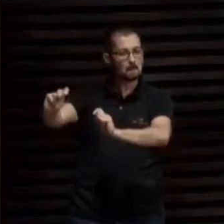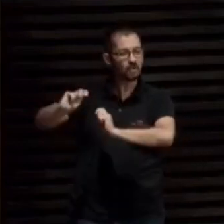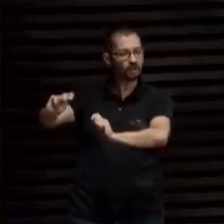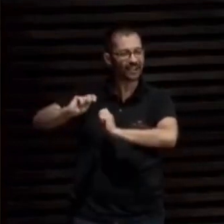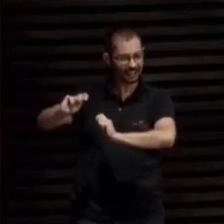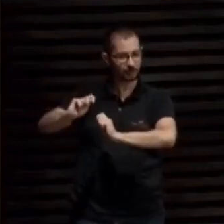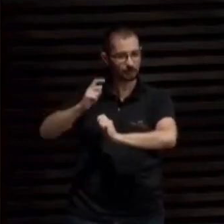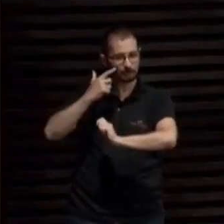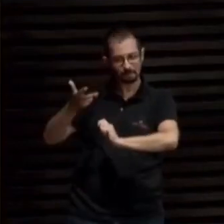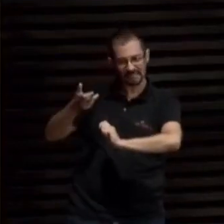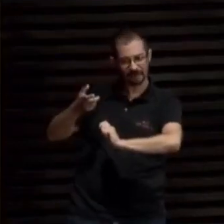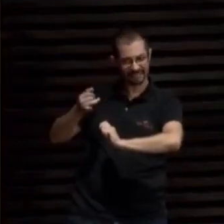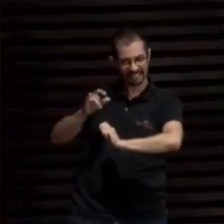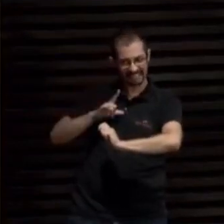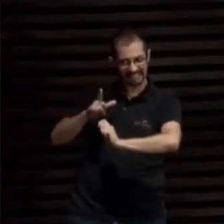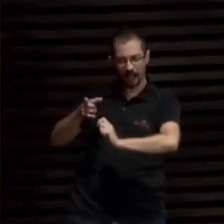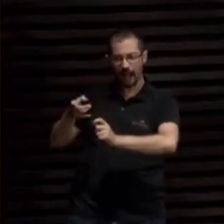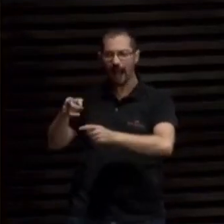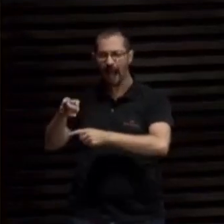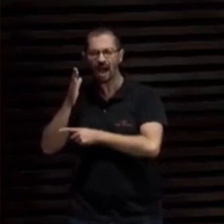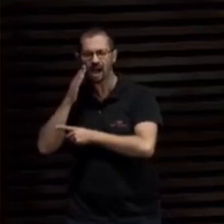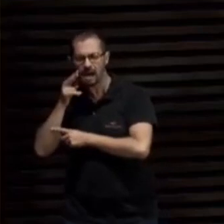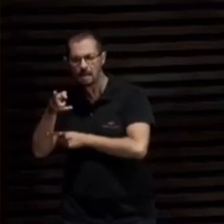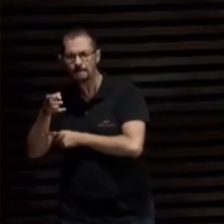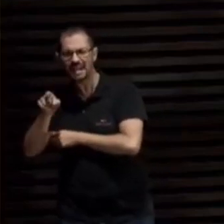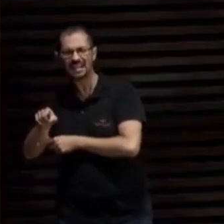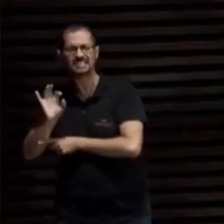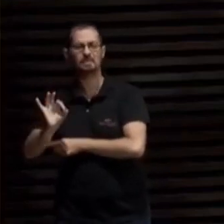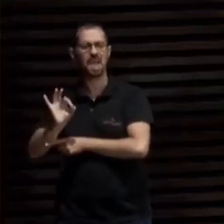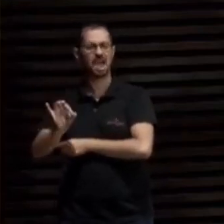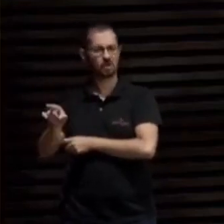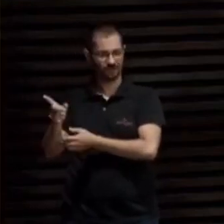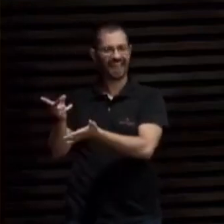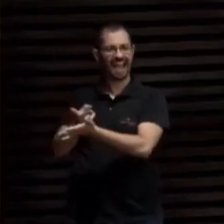Nós somos afinados numa obra de cruz